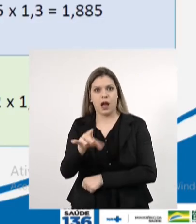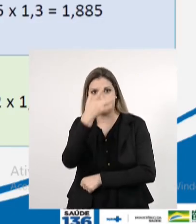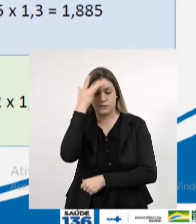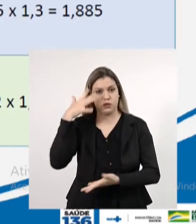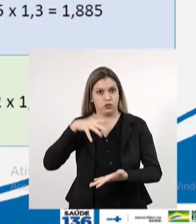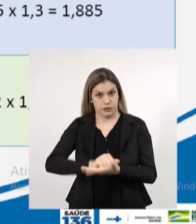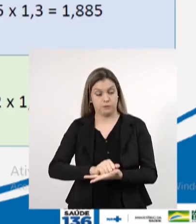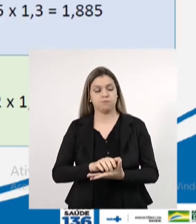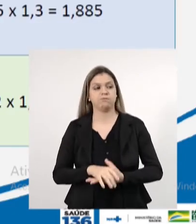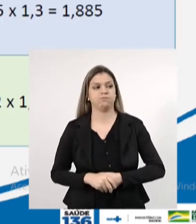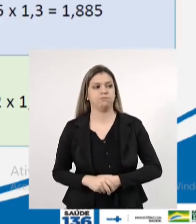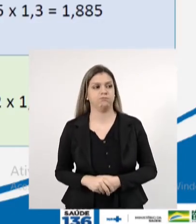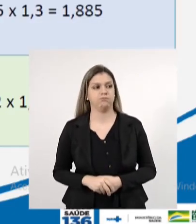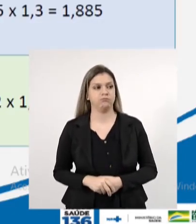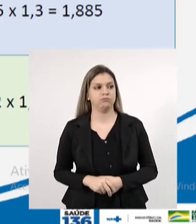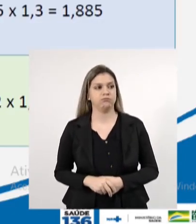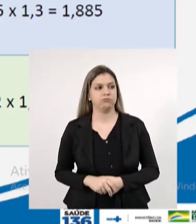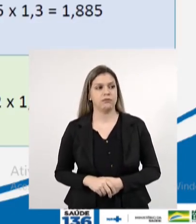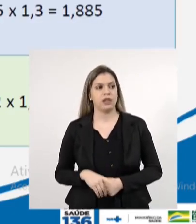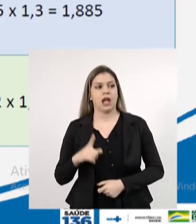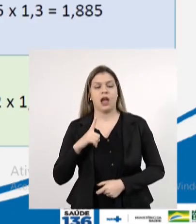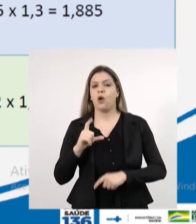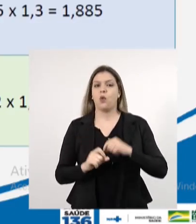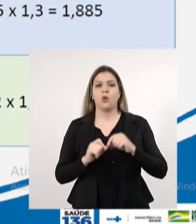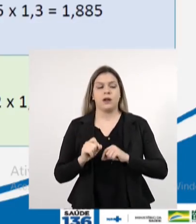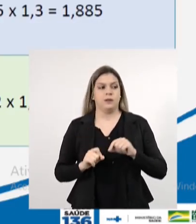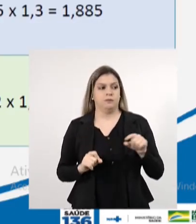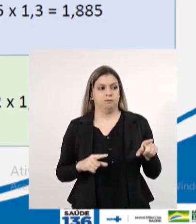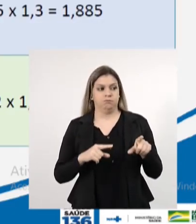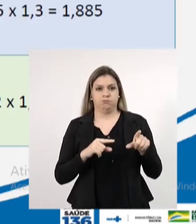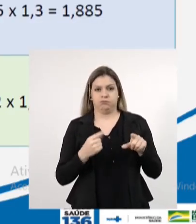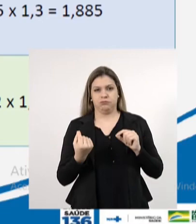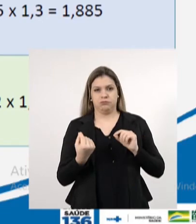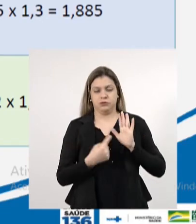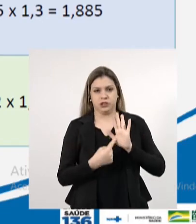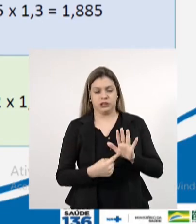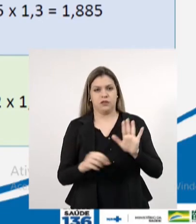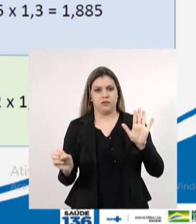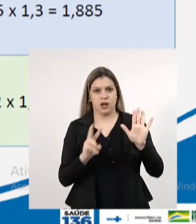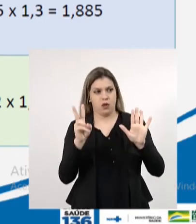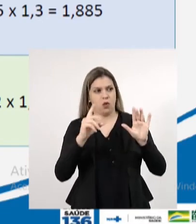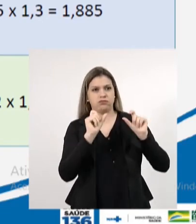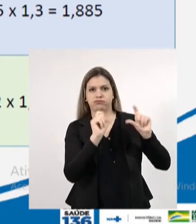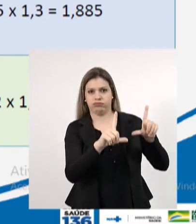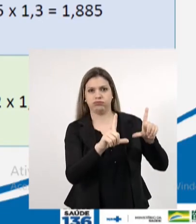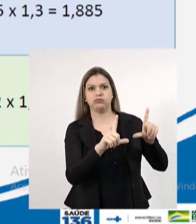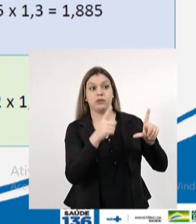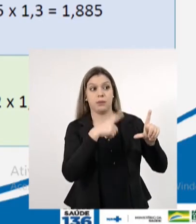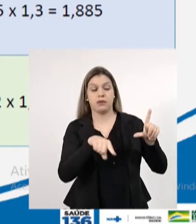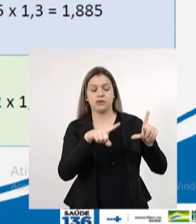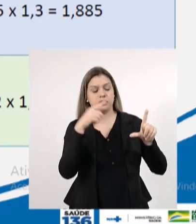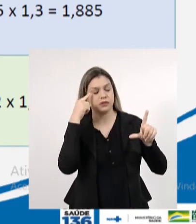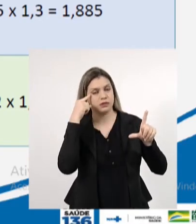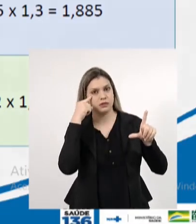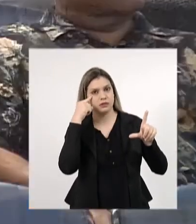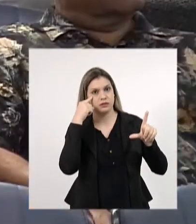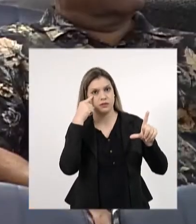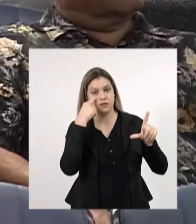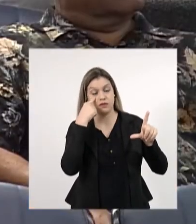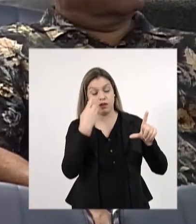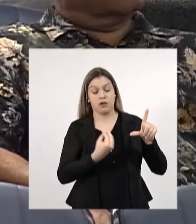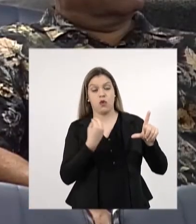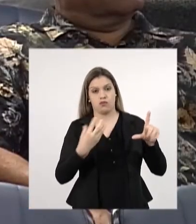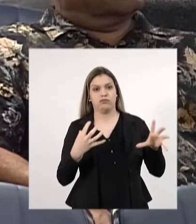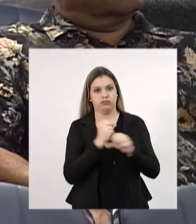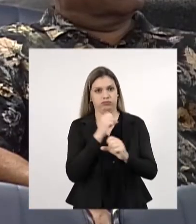cadastrada. Ali é só são os valores, né, para a memória de cálculo, em que a gente